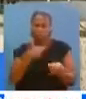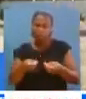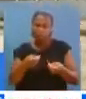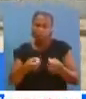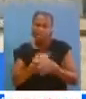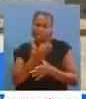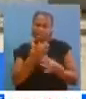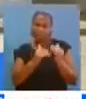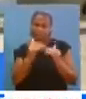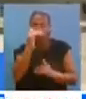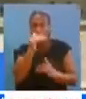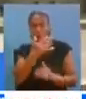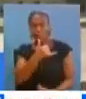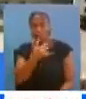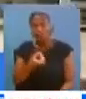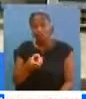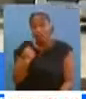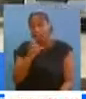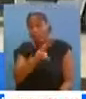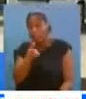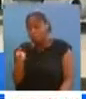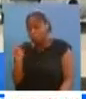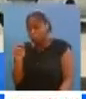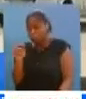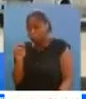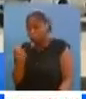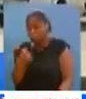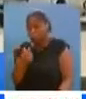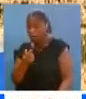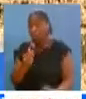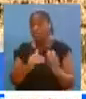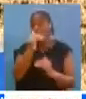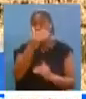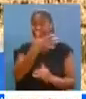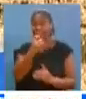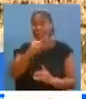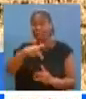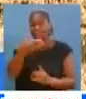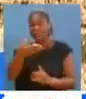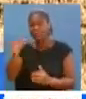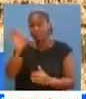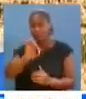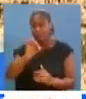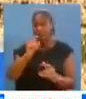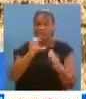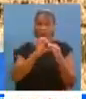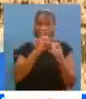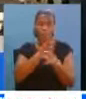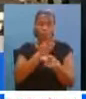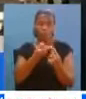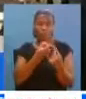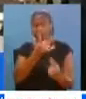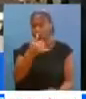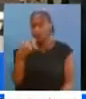negócios gerado foi superior a 290 milhões de contos, representando um acréscimo de 15,7% face a